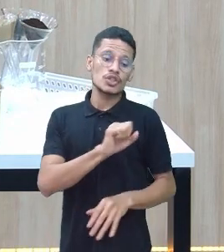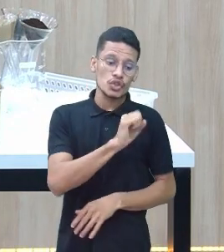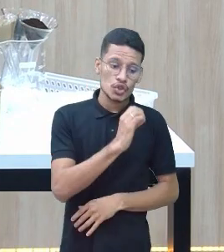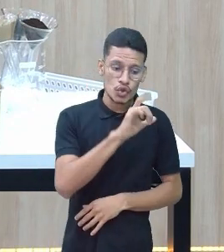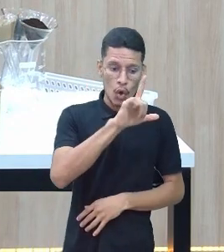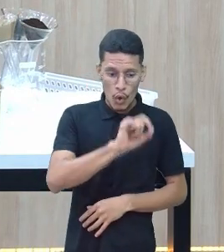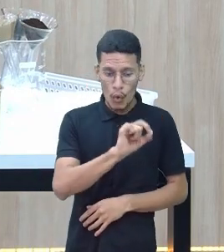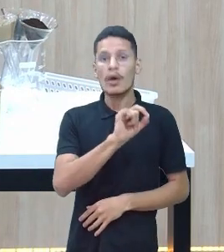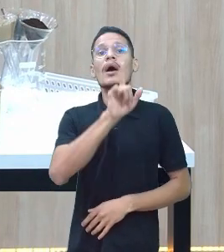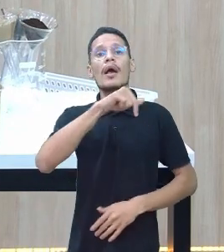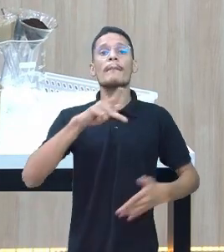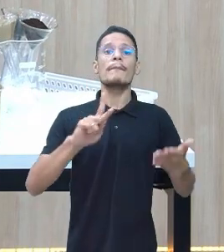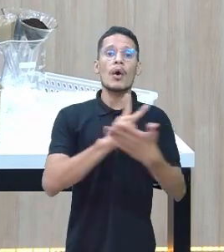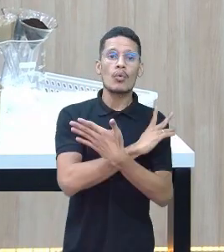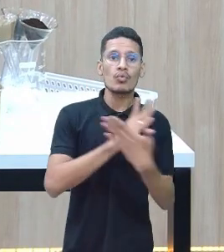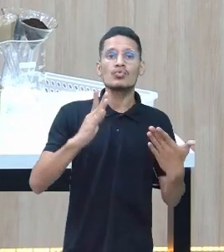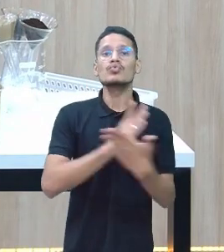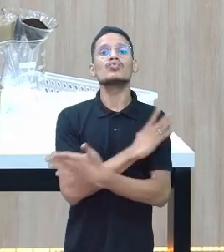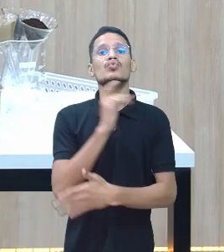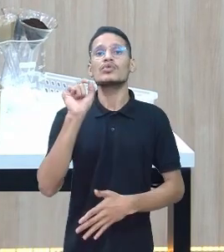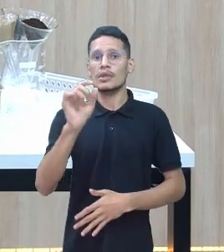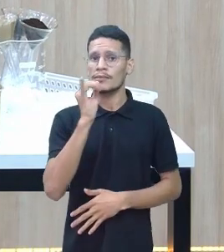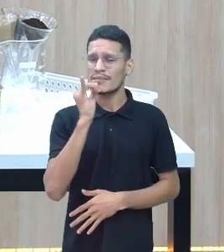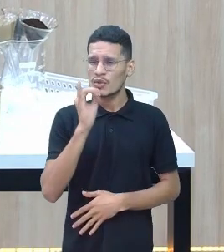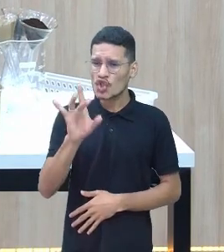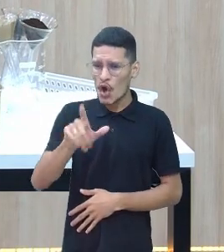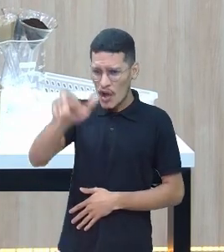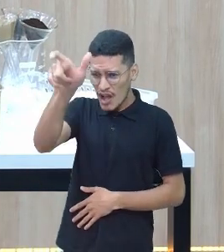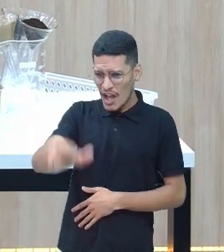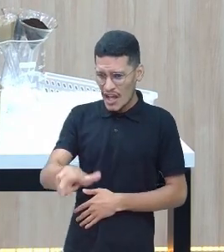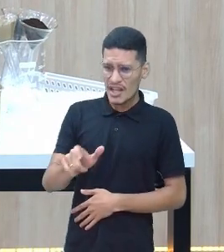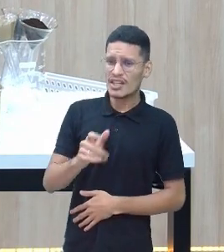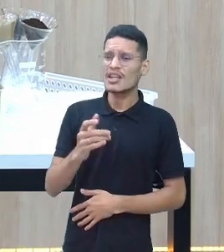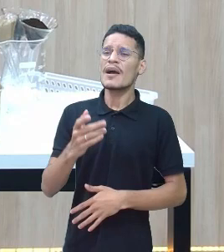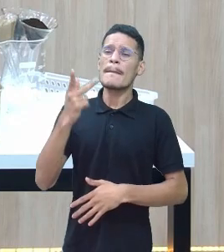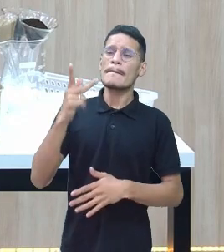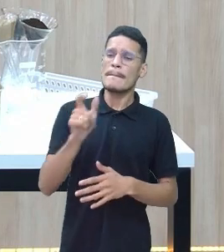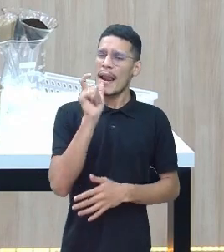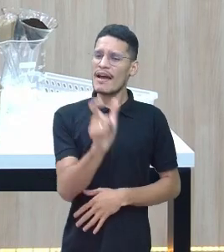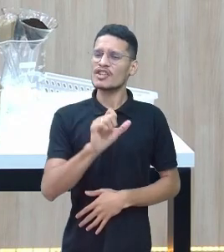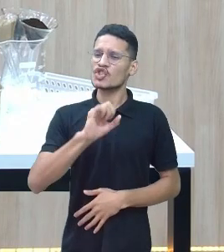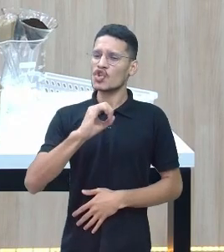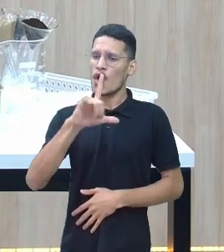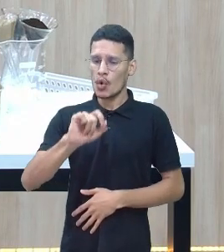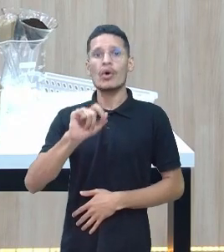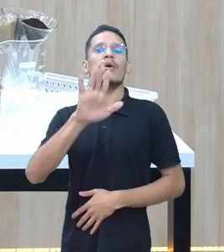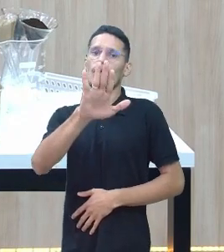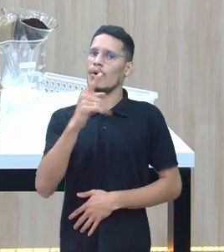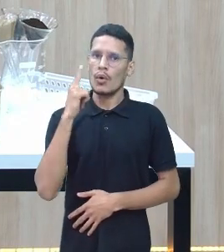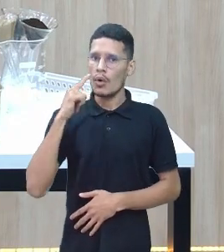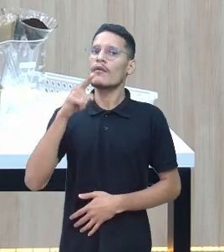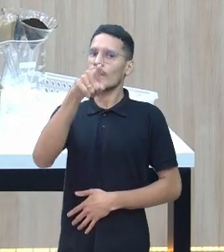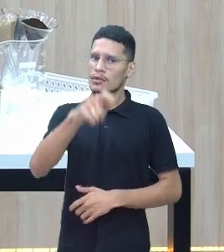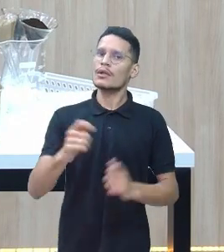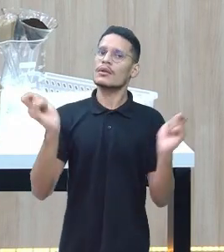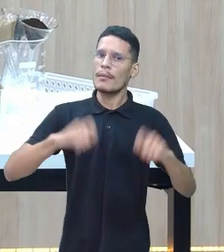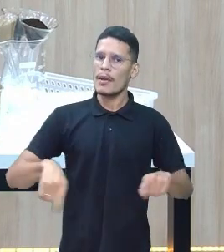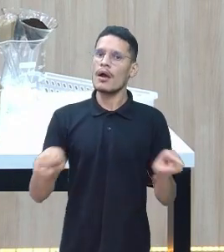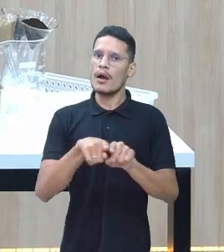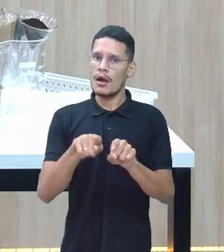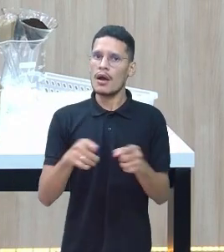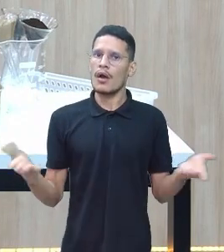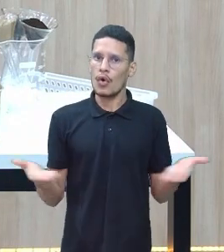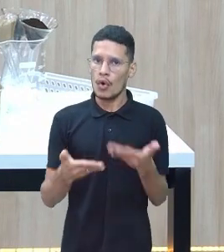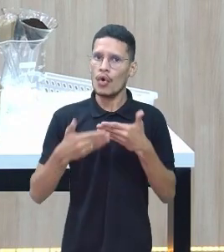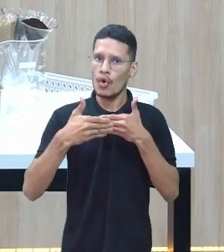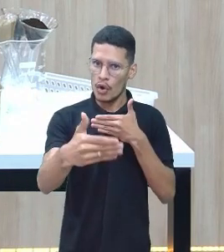solo, alguns vão dizer, professora, só a senhora que chama de solo. Não, não sou eu. Vocês, a partir de agora, também vão chamar de